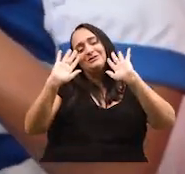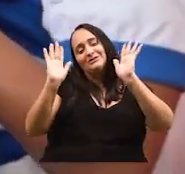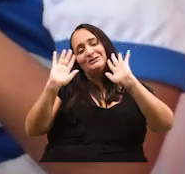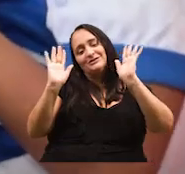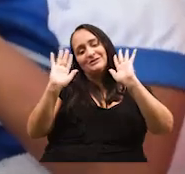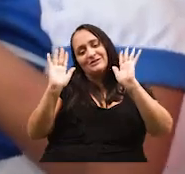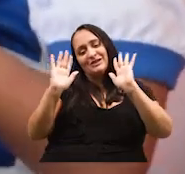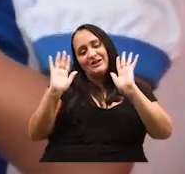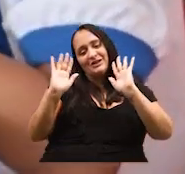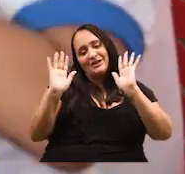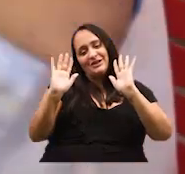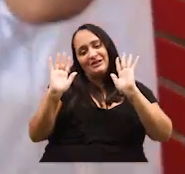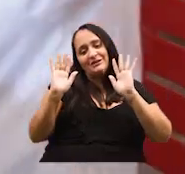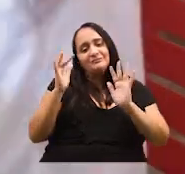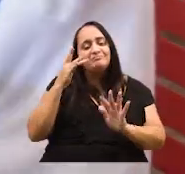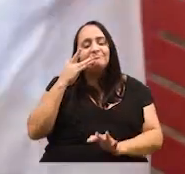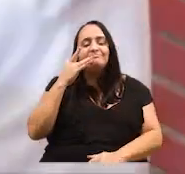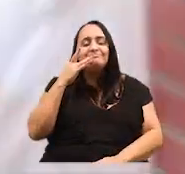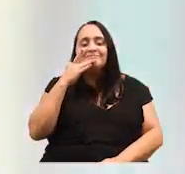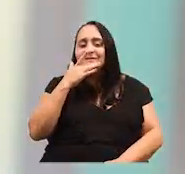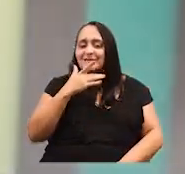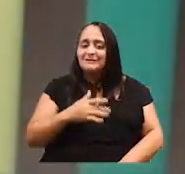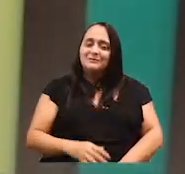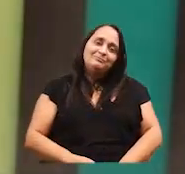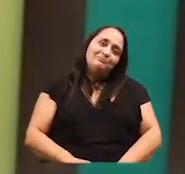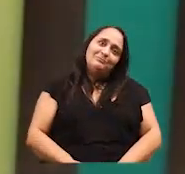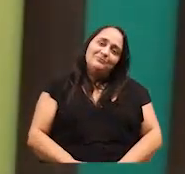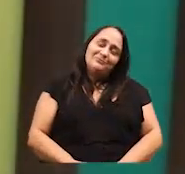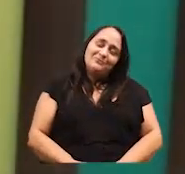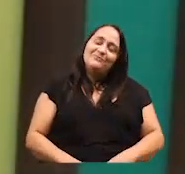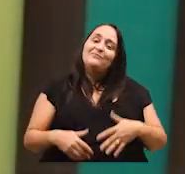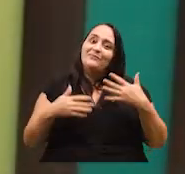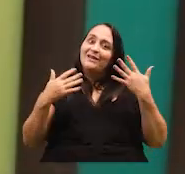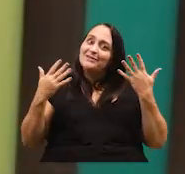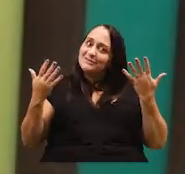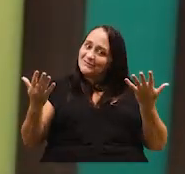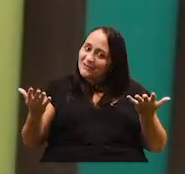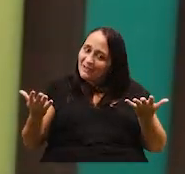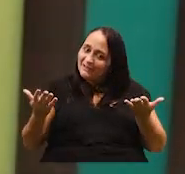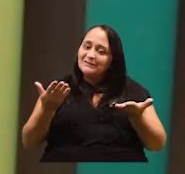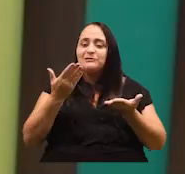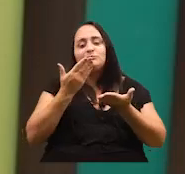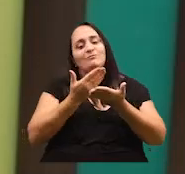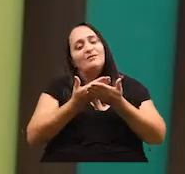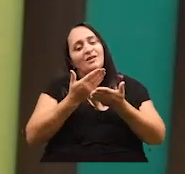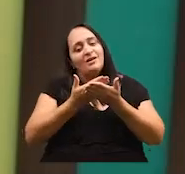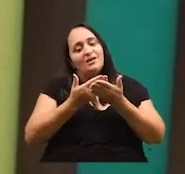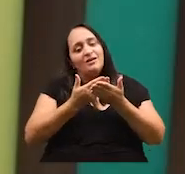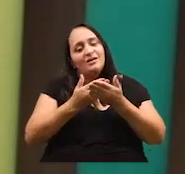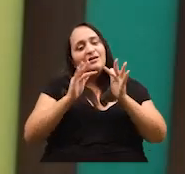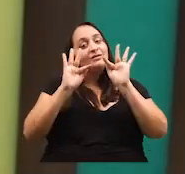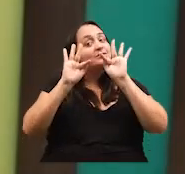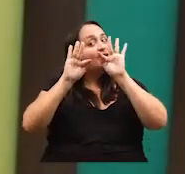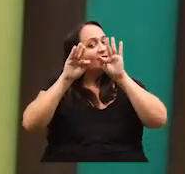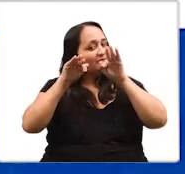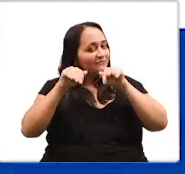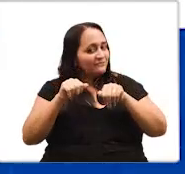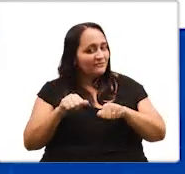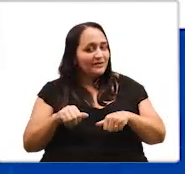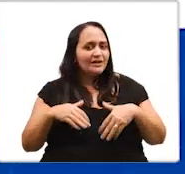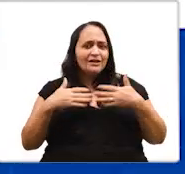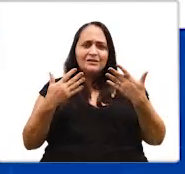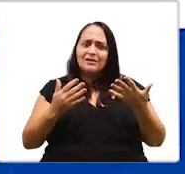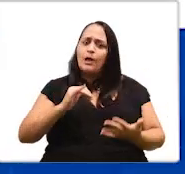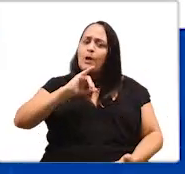Tchau! Delícia! Gente, a nossa aula está chegando ao fim e aproveita todo